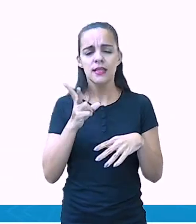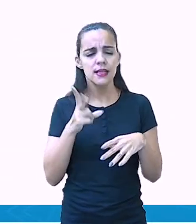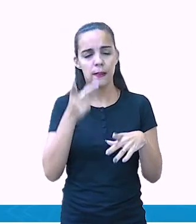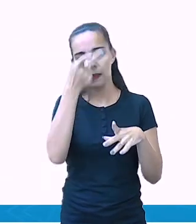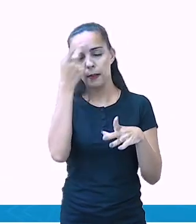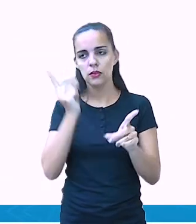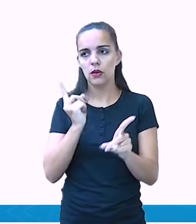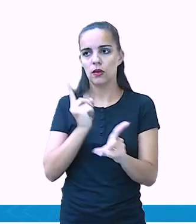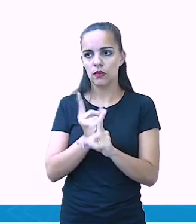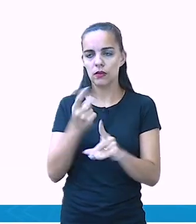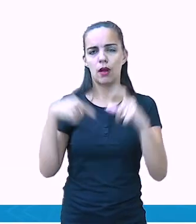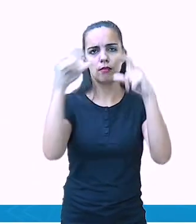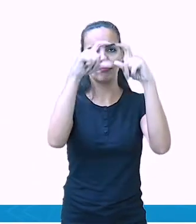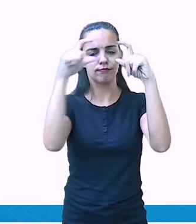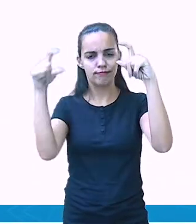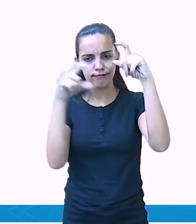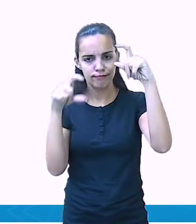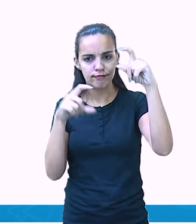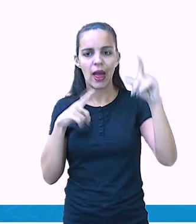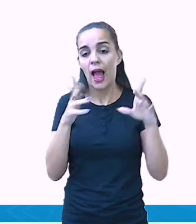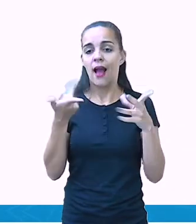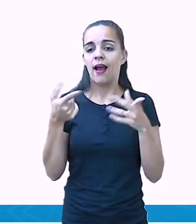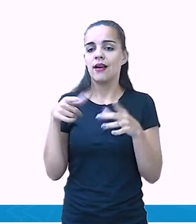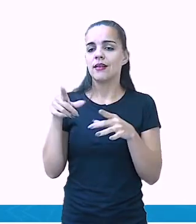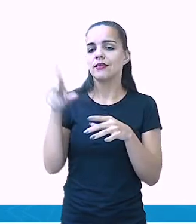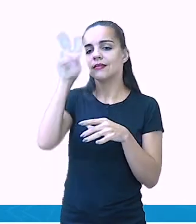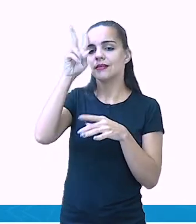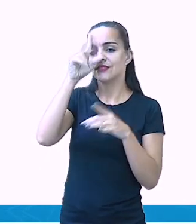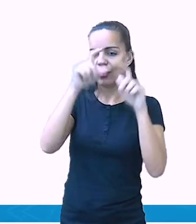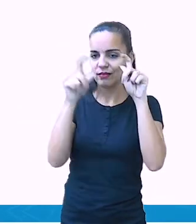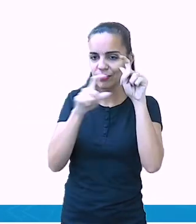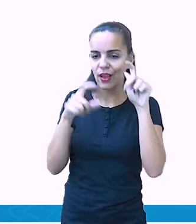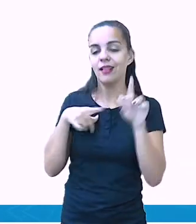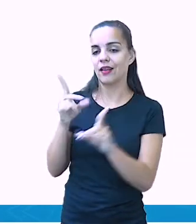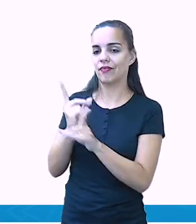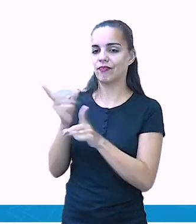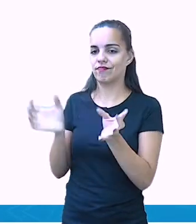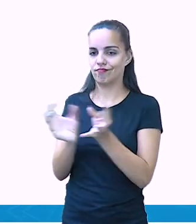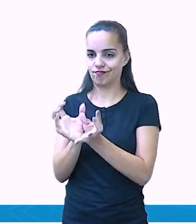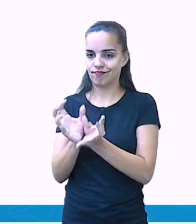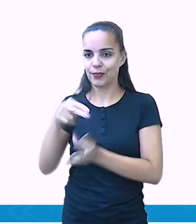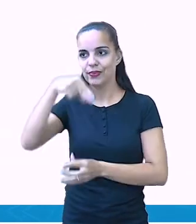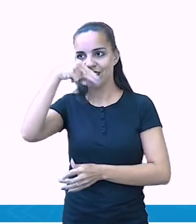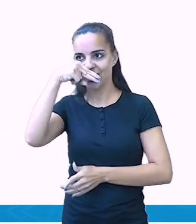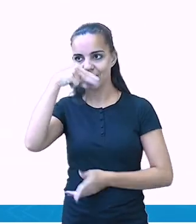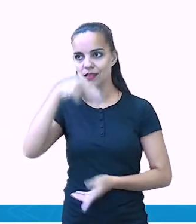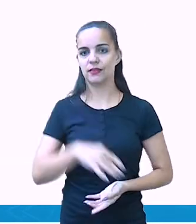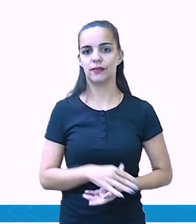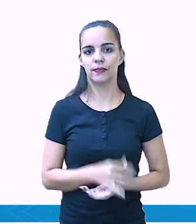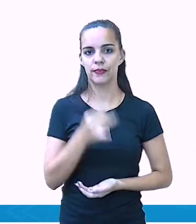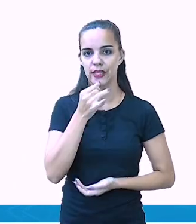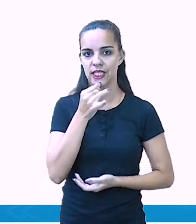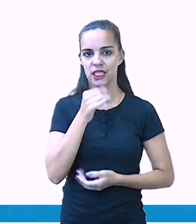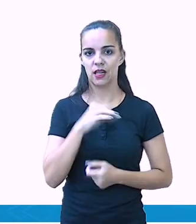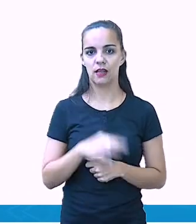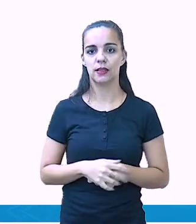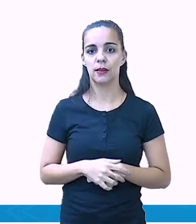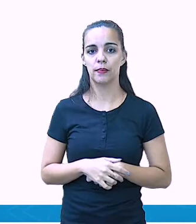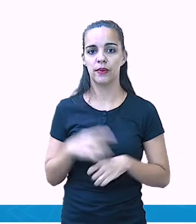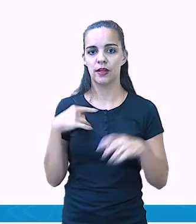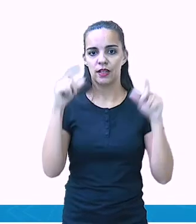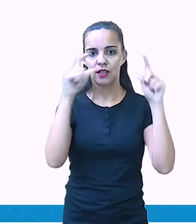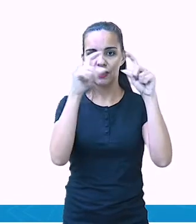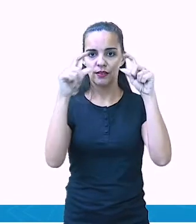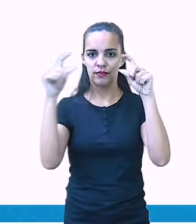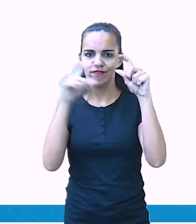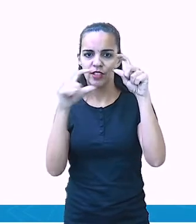quadrinhos, a gente tem lá a Turma da Mônica, tem uma força muito grande. E as tirinhas. Então vamos falar um pouquinho agora